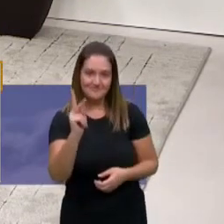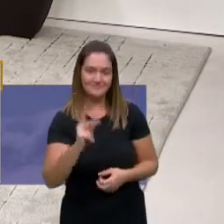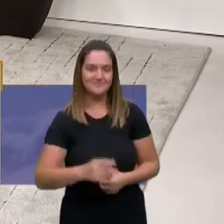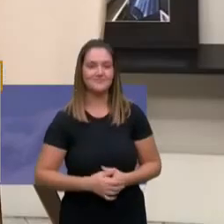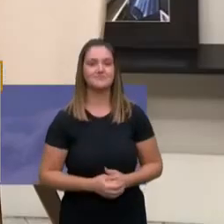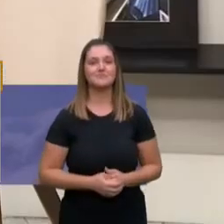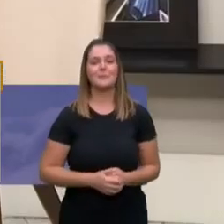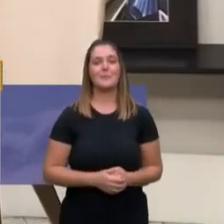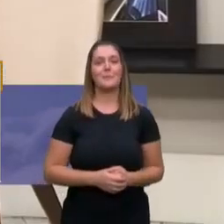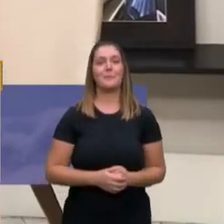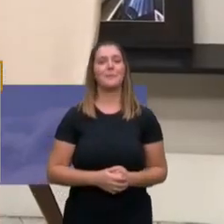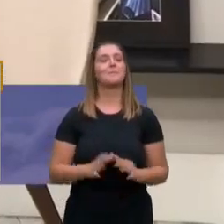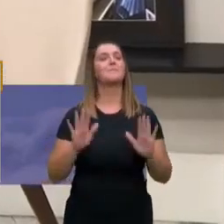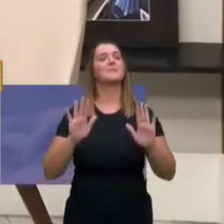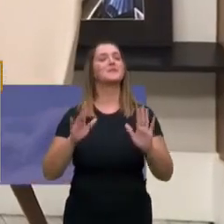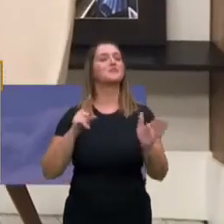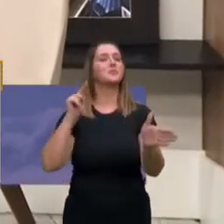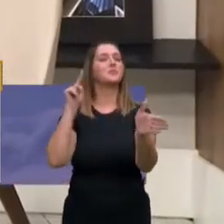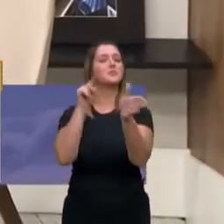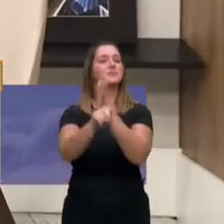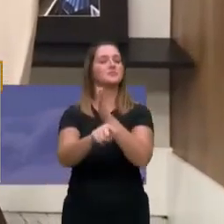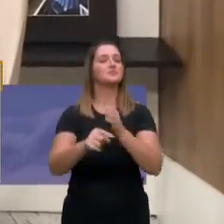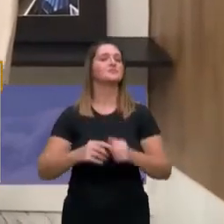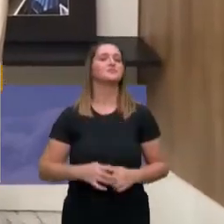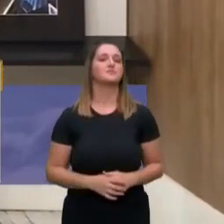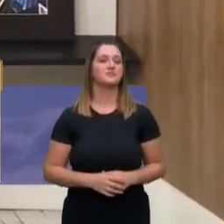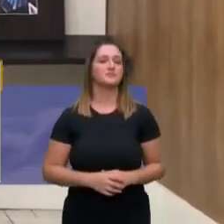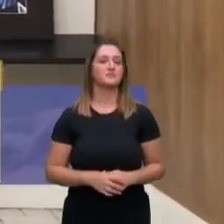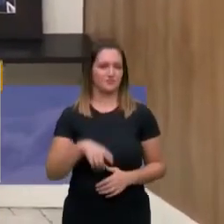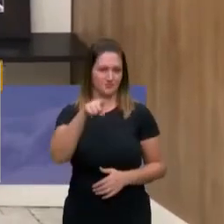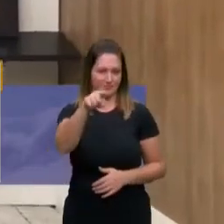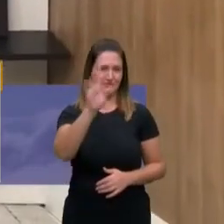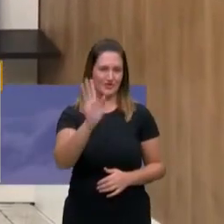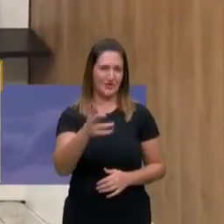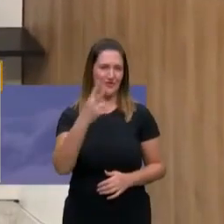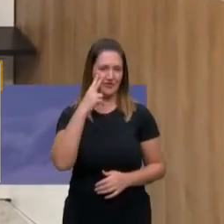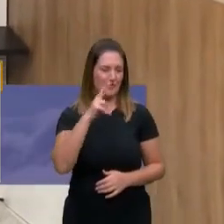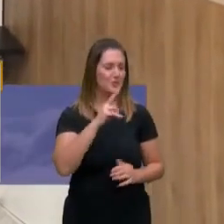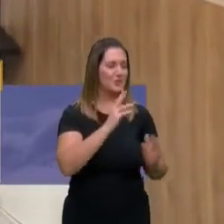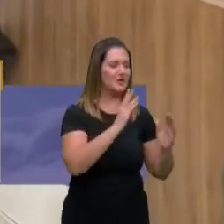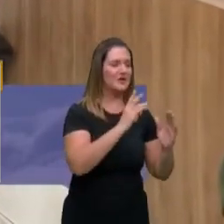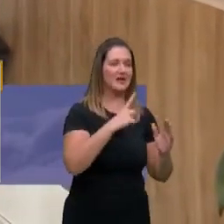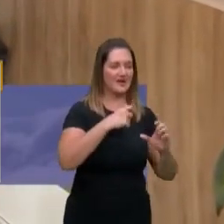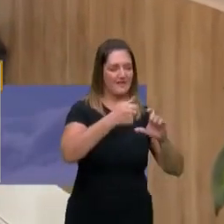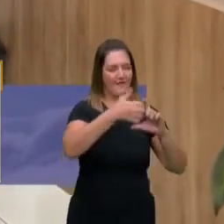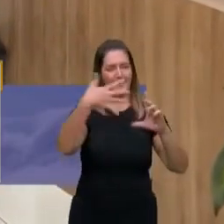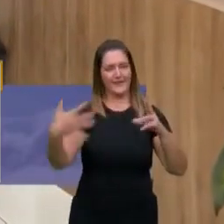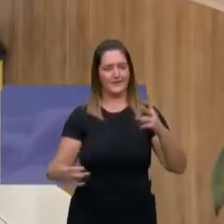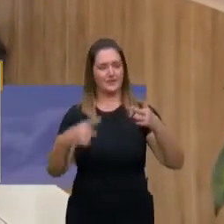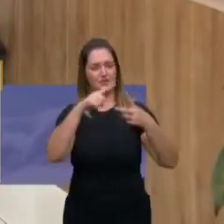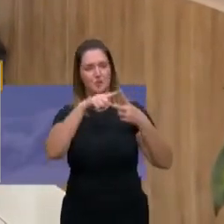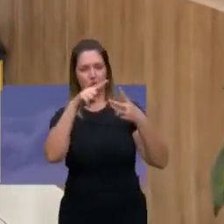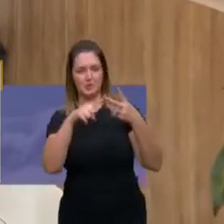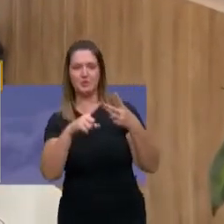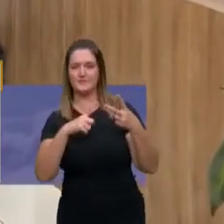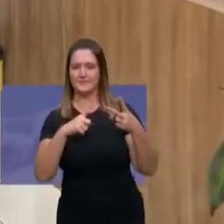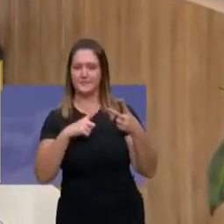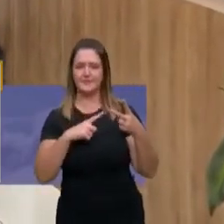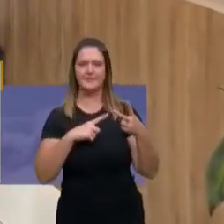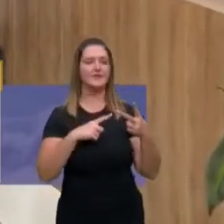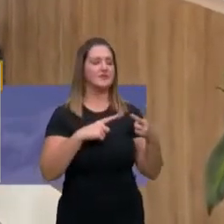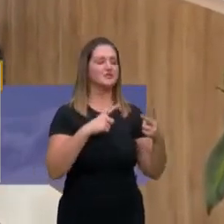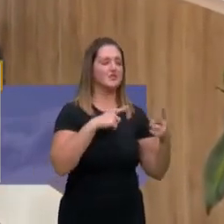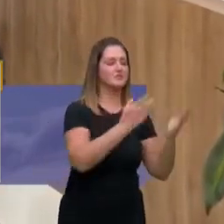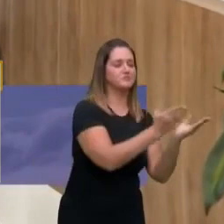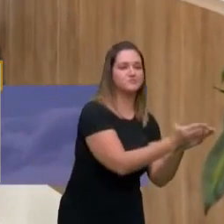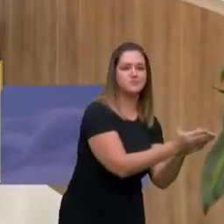bem? Agora eu tenho uma pergunta a fazer para você. Já que você viu comigo as características da igreja, viu comigo que a